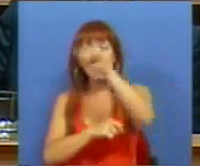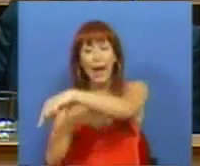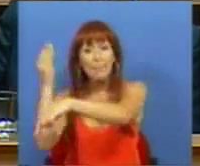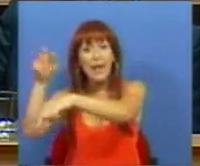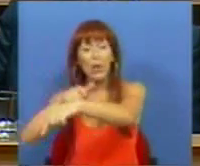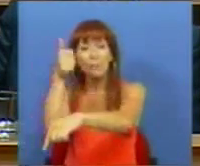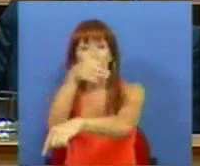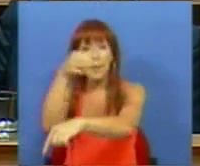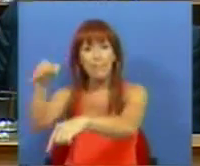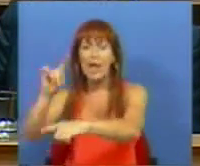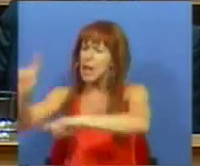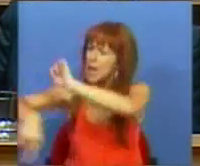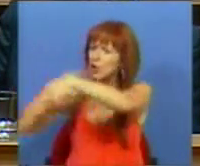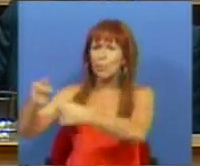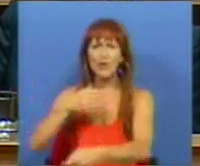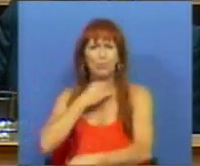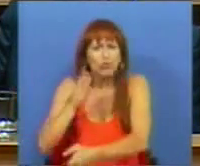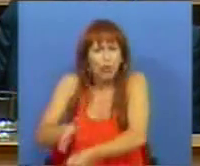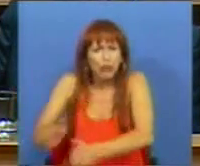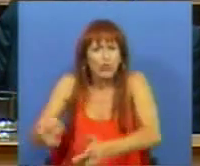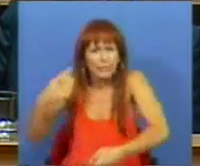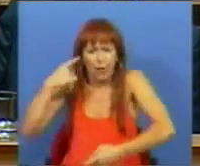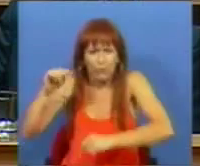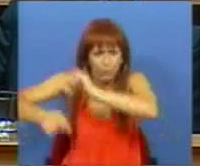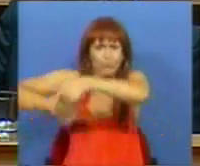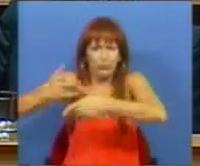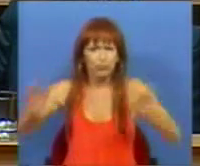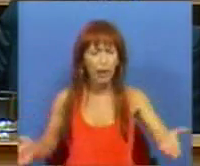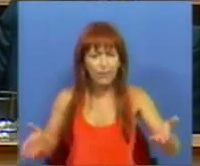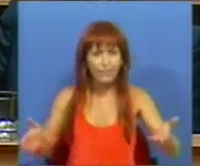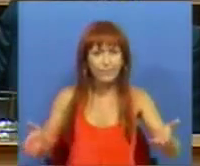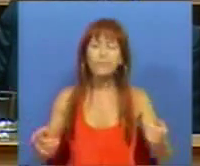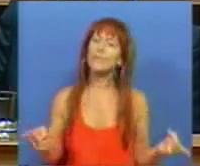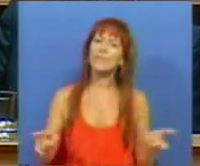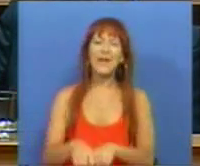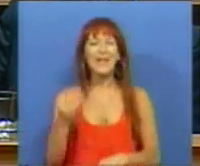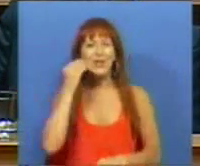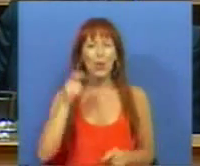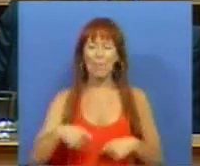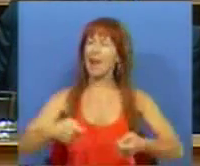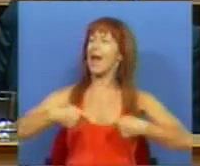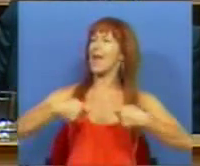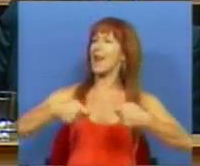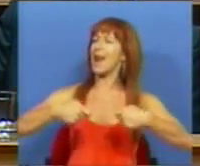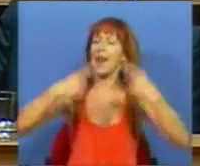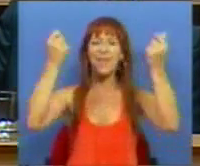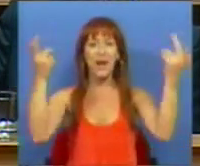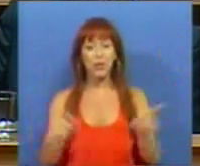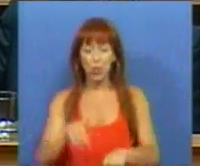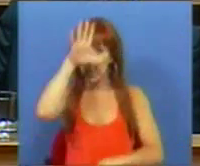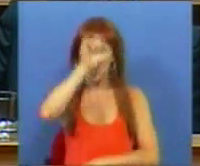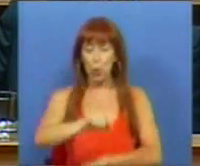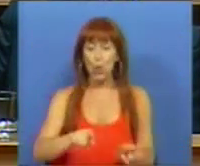Banco Privado Português depois dele ter falido. Depois dele ter falido. Isto é a forma de desbaratar dinheiro. É um